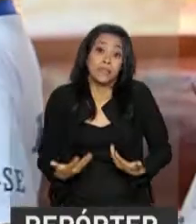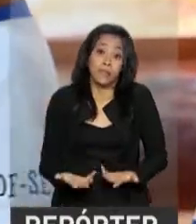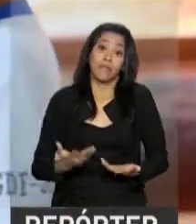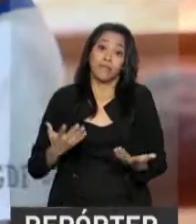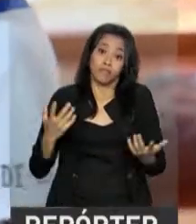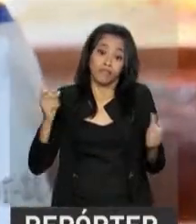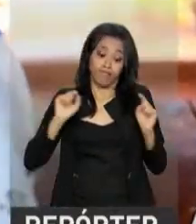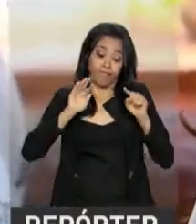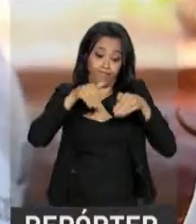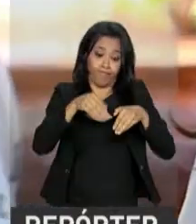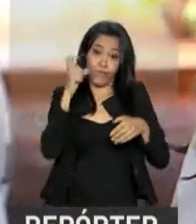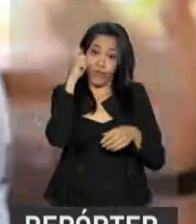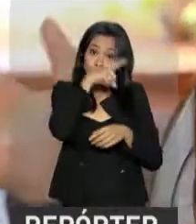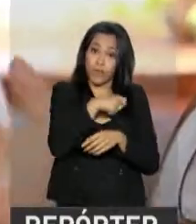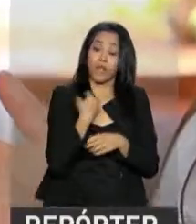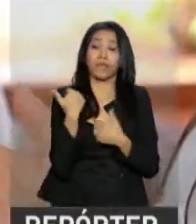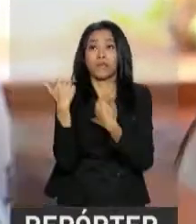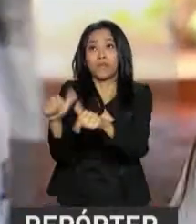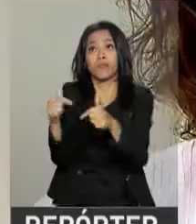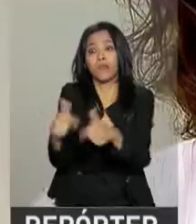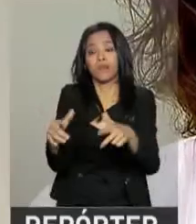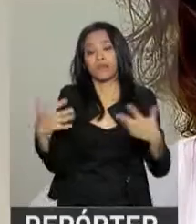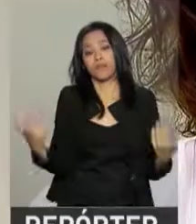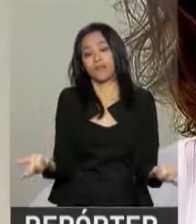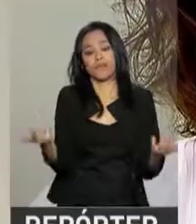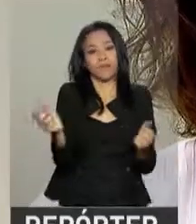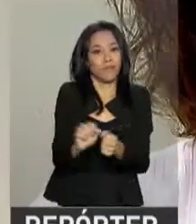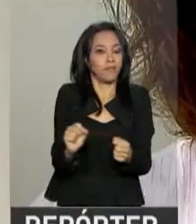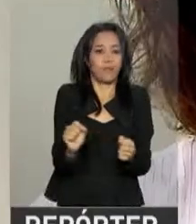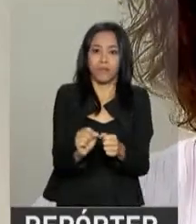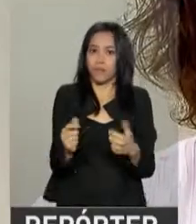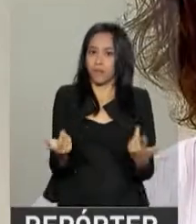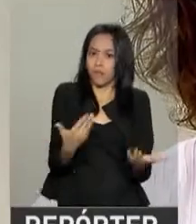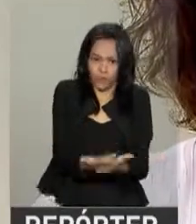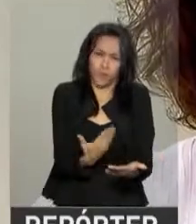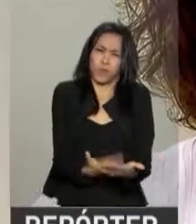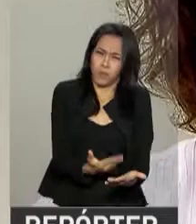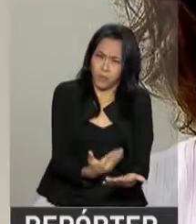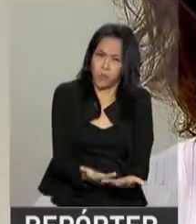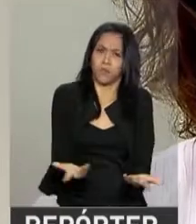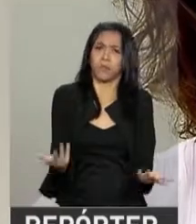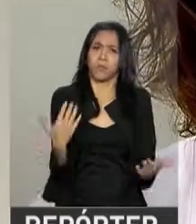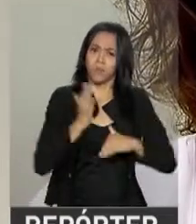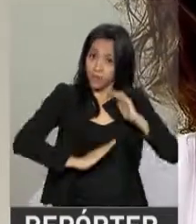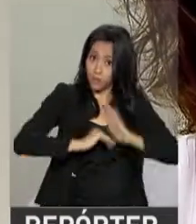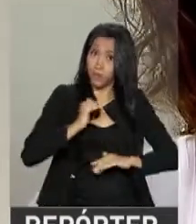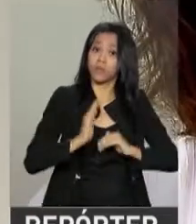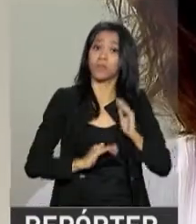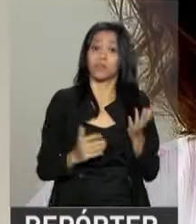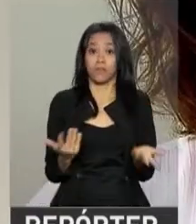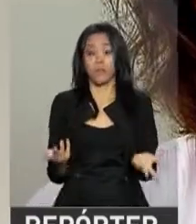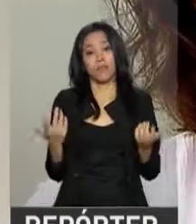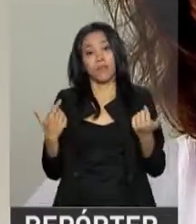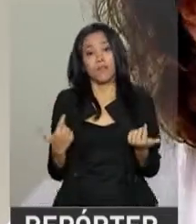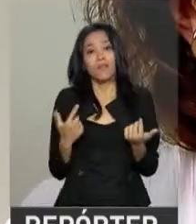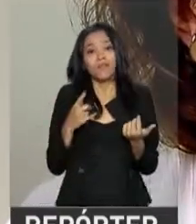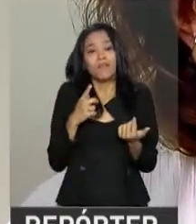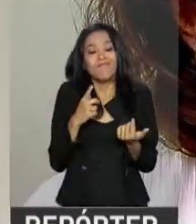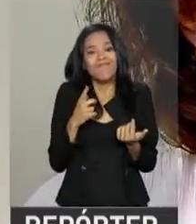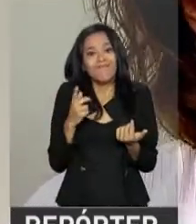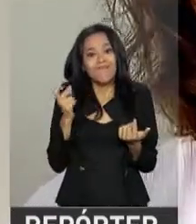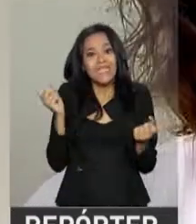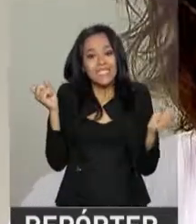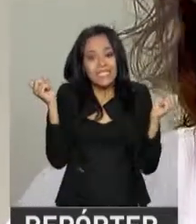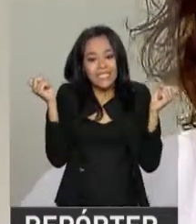dificuldades no trabalho de realizar nos estudos na profissão e então traçam marcas